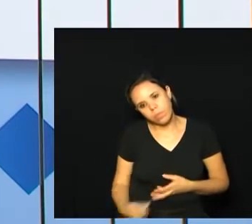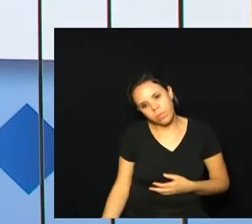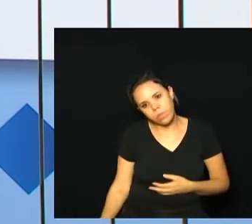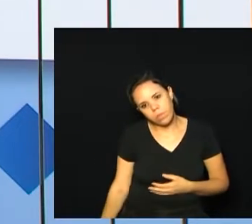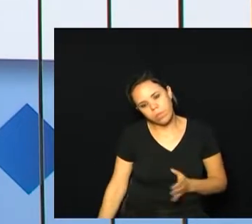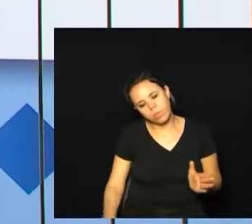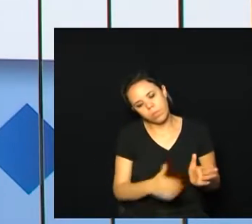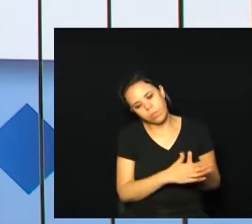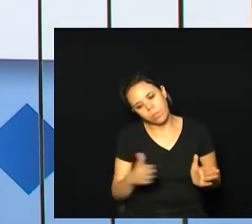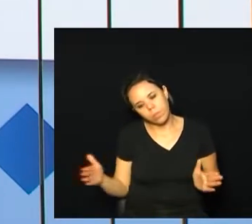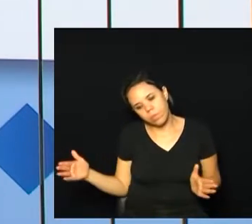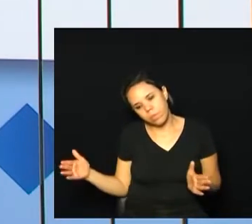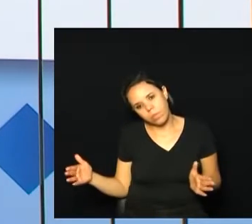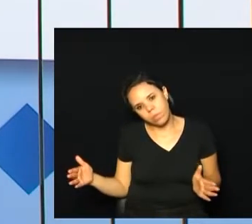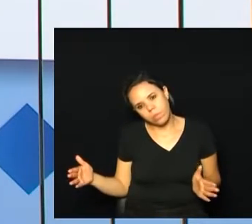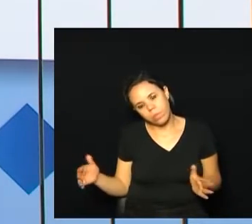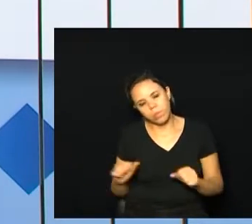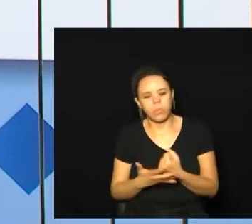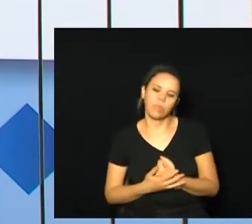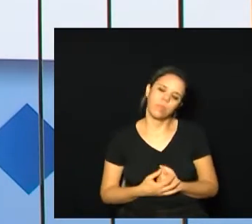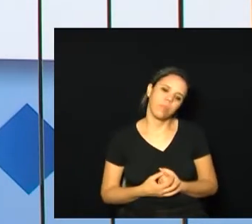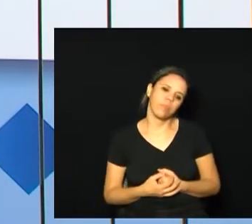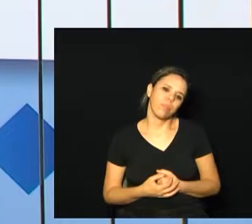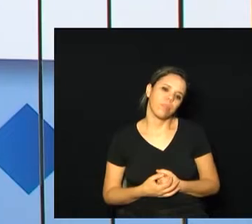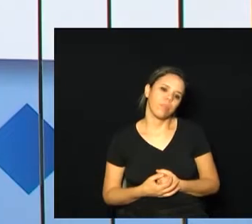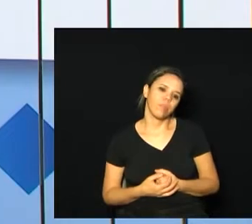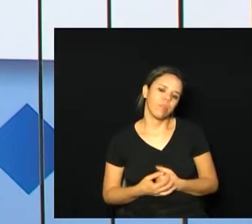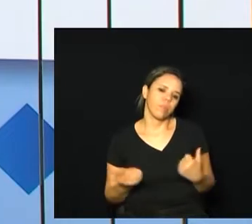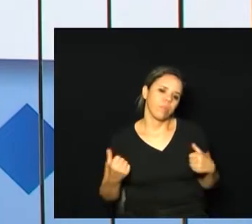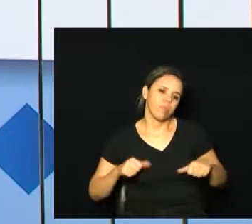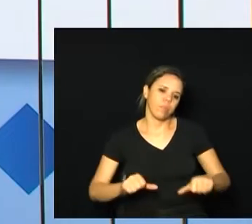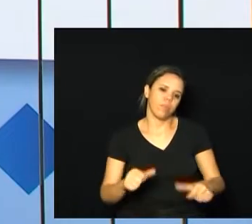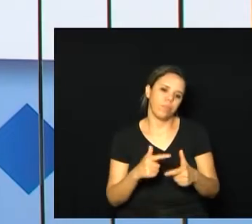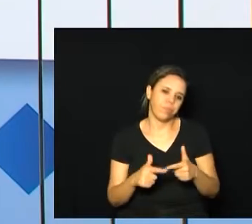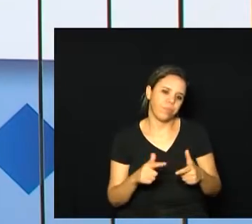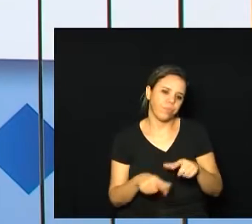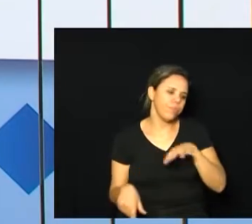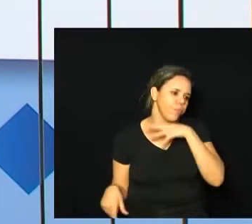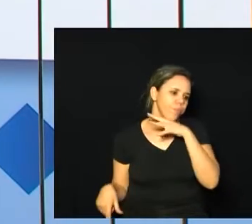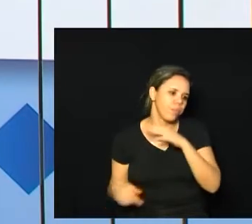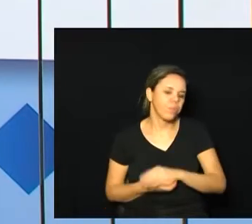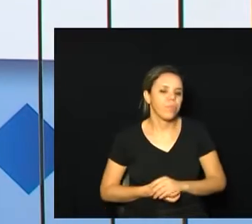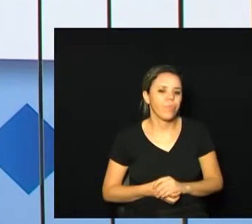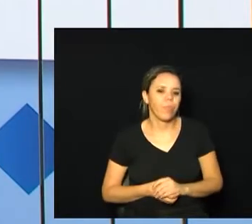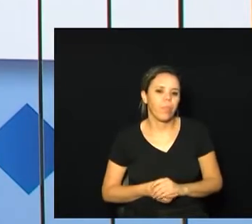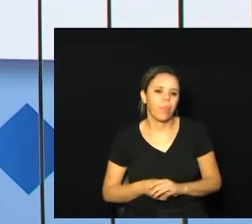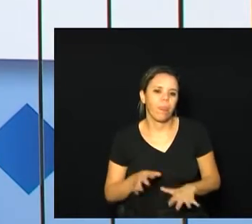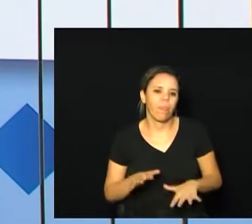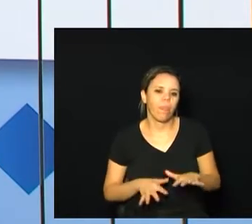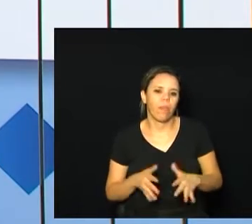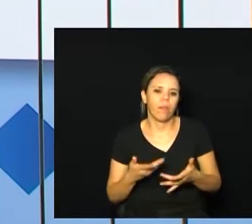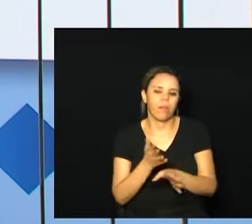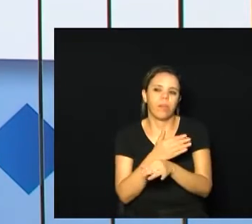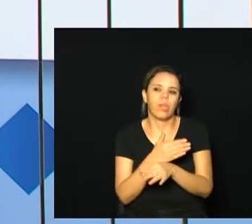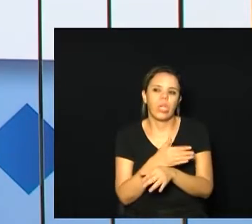nesse período em que a pandemia acabou agravando a situação desses animais, muitas vezes